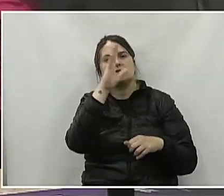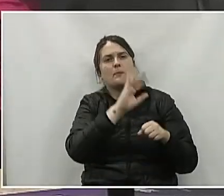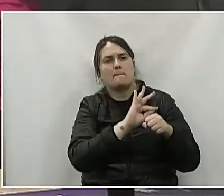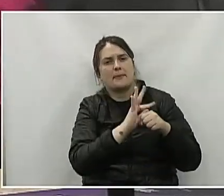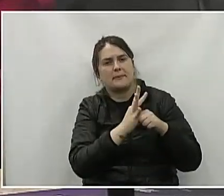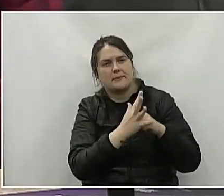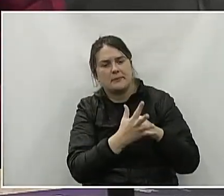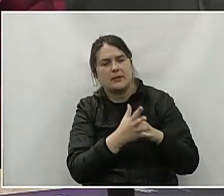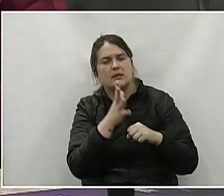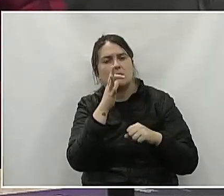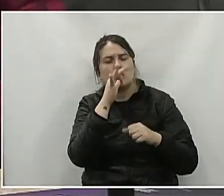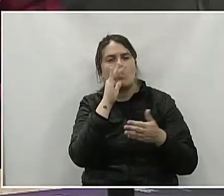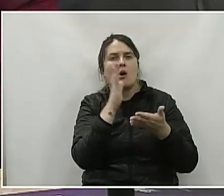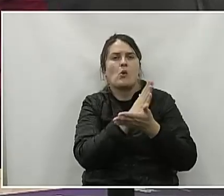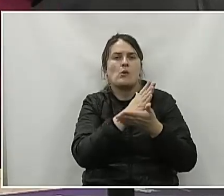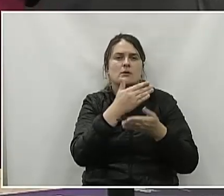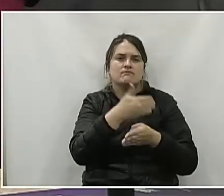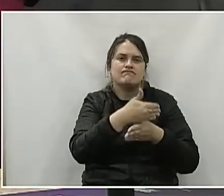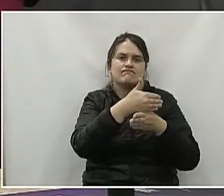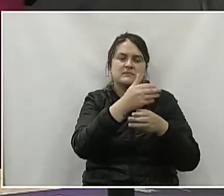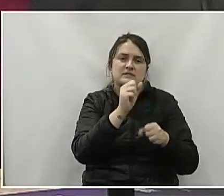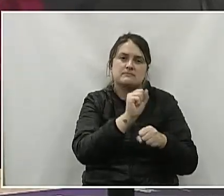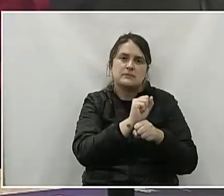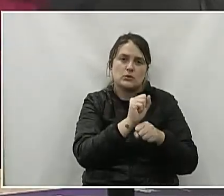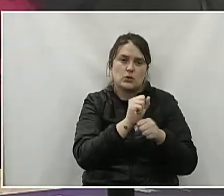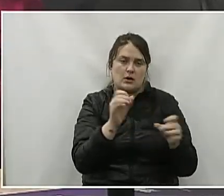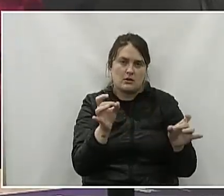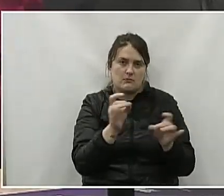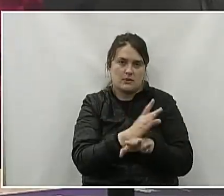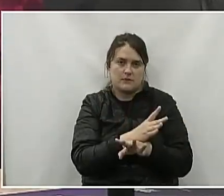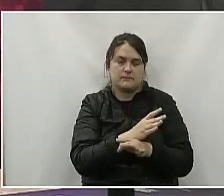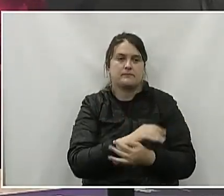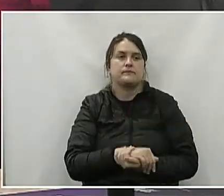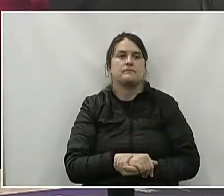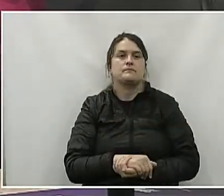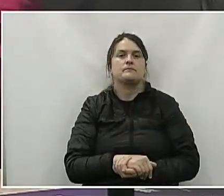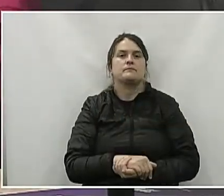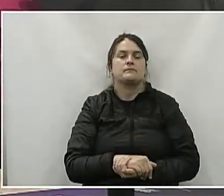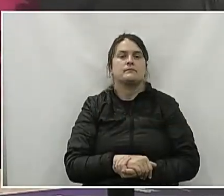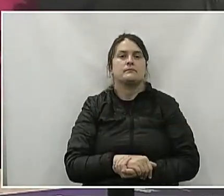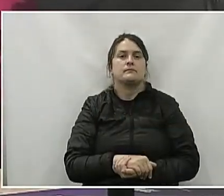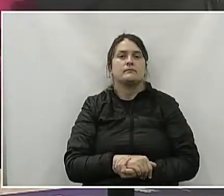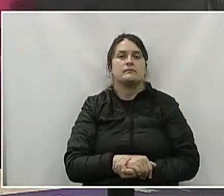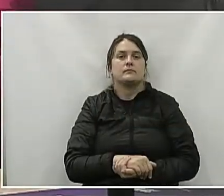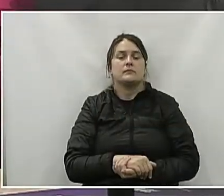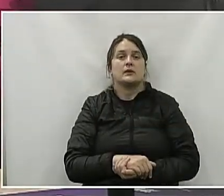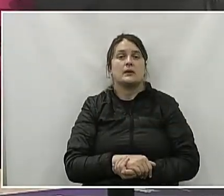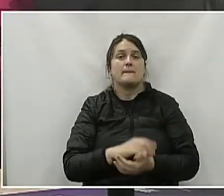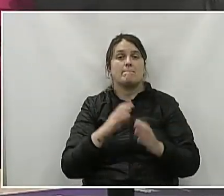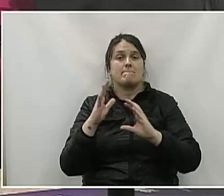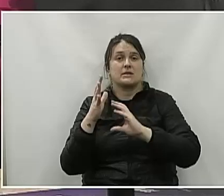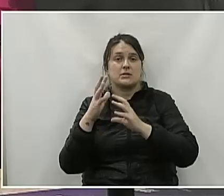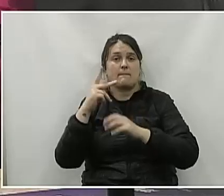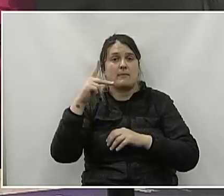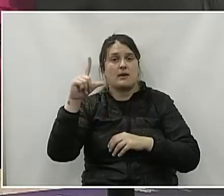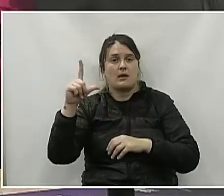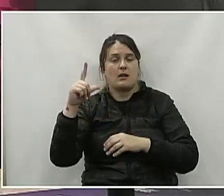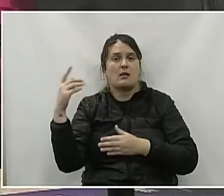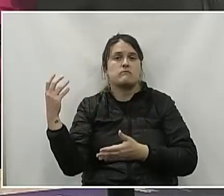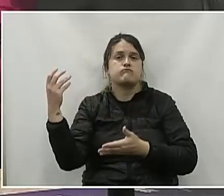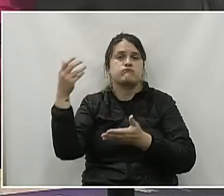pandemia e que algumas obras ficaram para conclusão. E também lembrando que também o PL trouxe